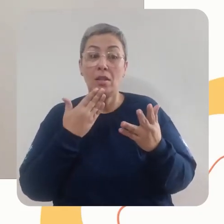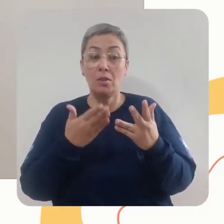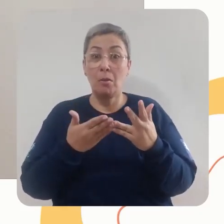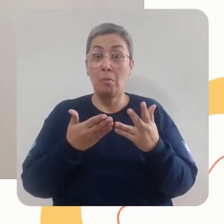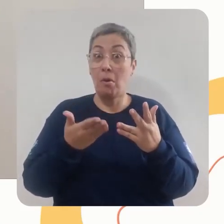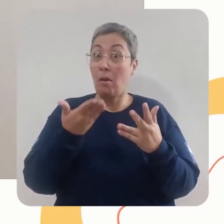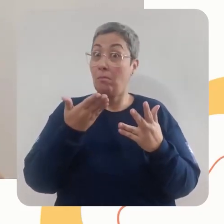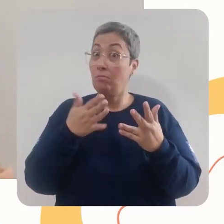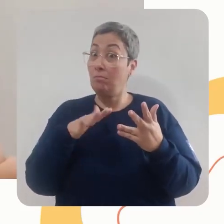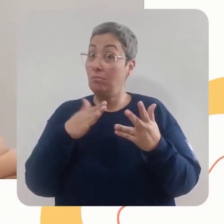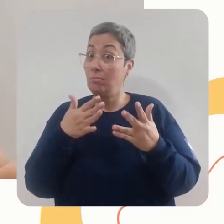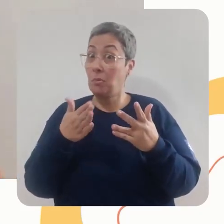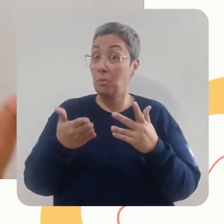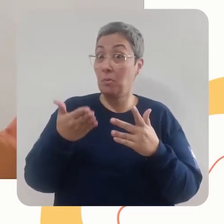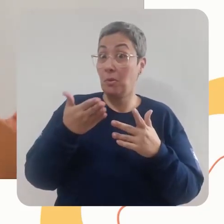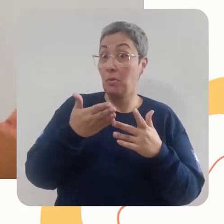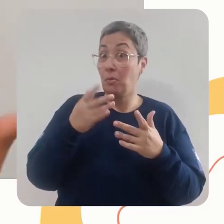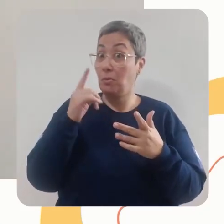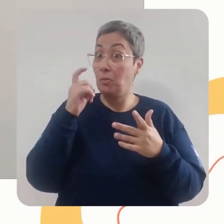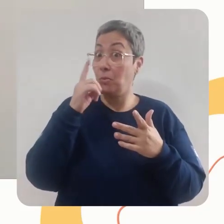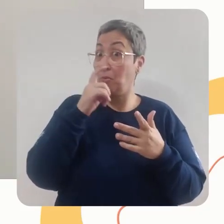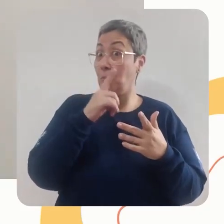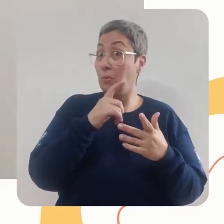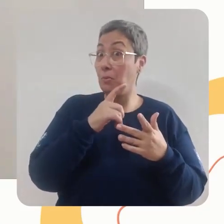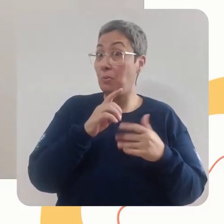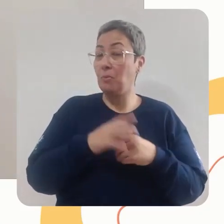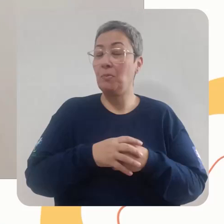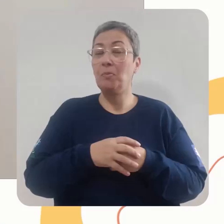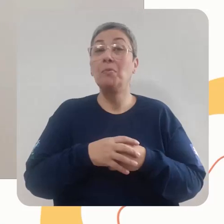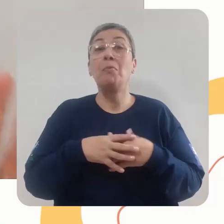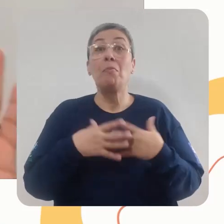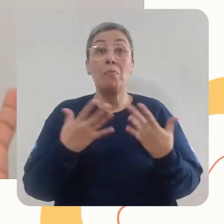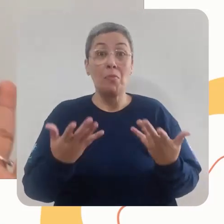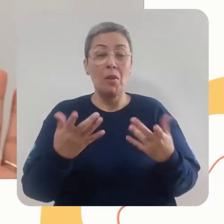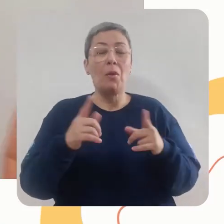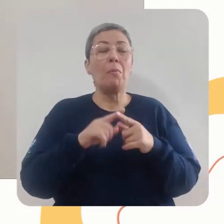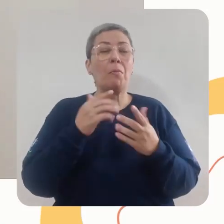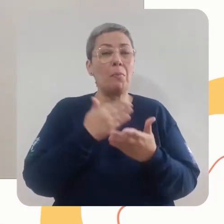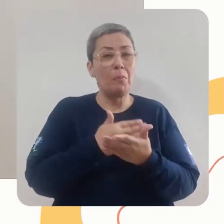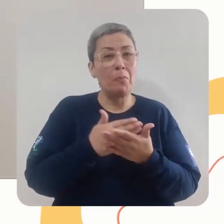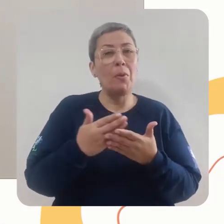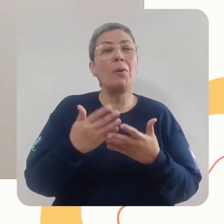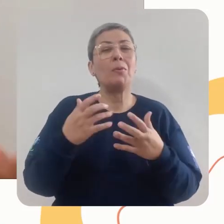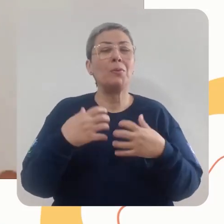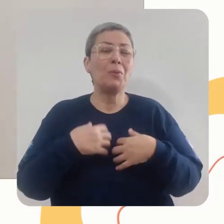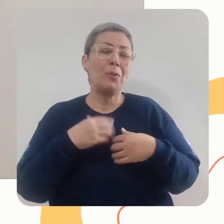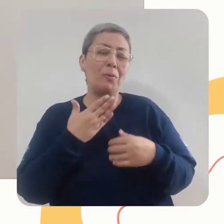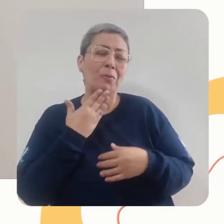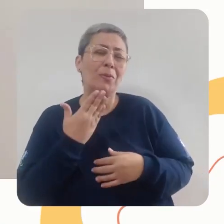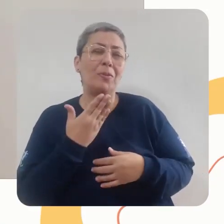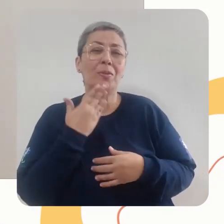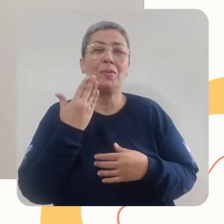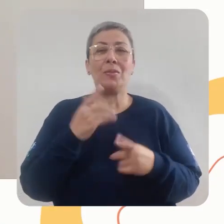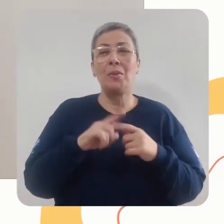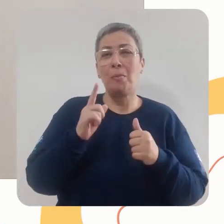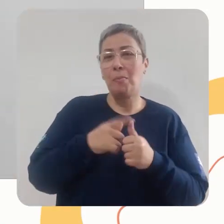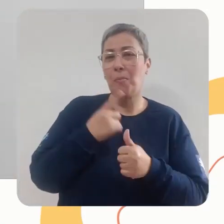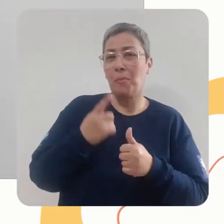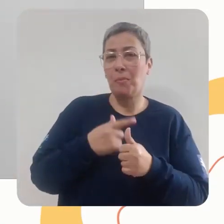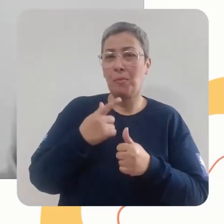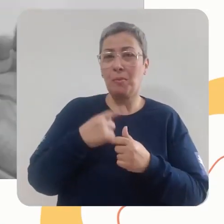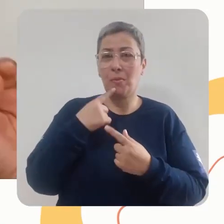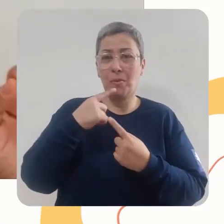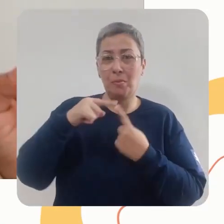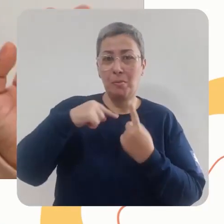vai ficando um nível médio, depois vai ficando um nível mais difícil. Então, vamos começar de uma maneira bem fácil